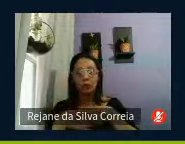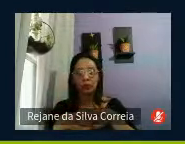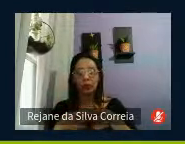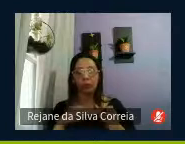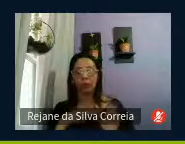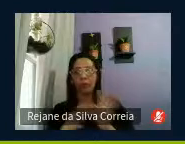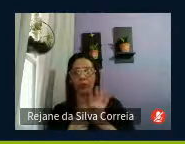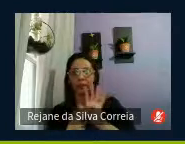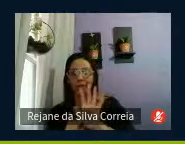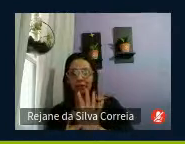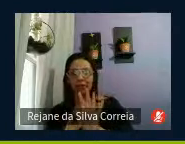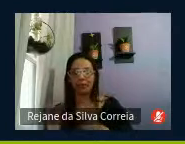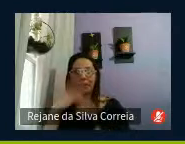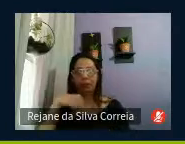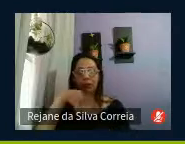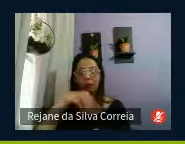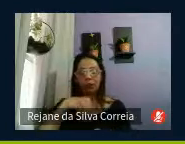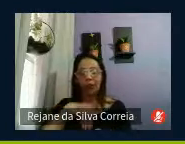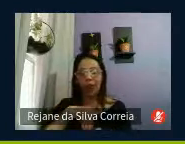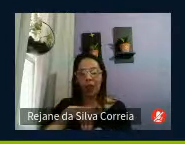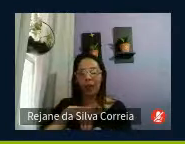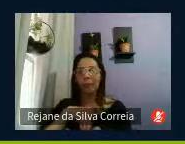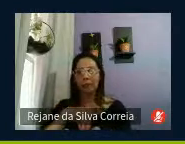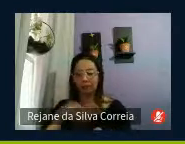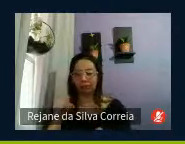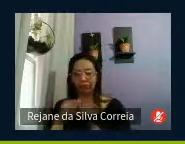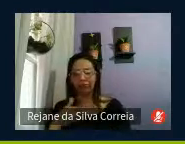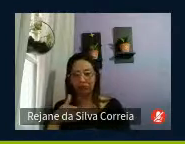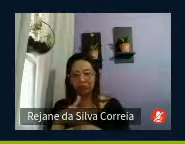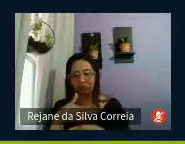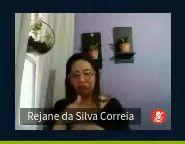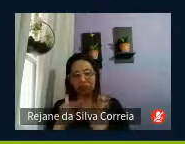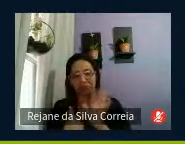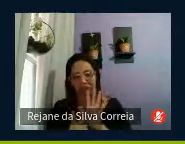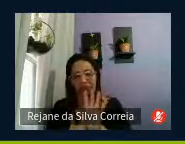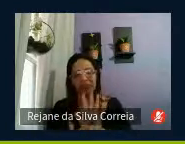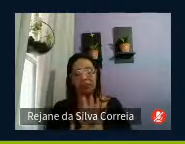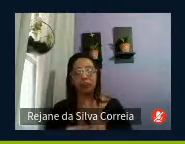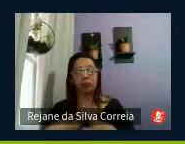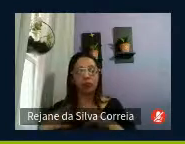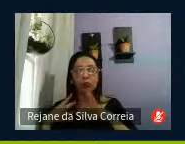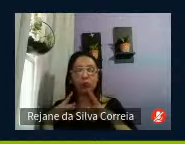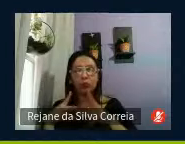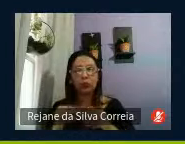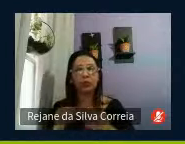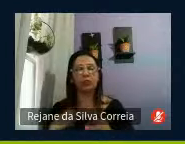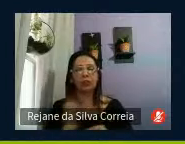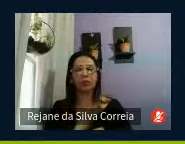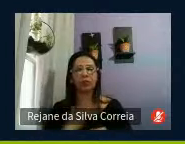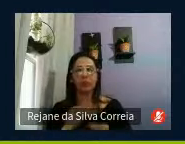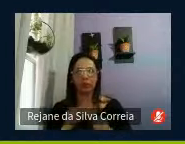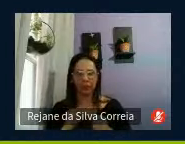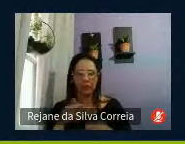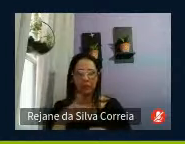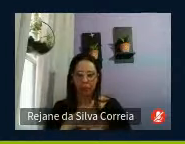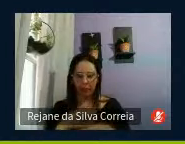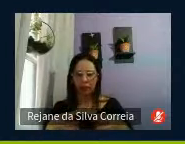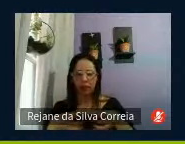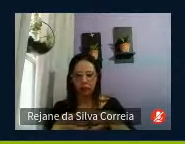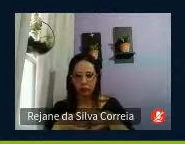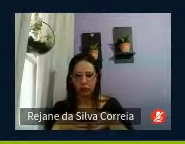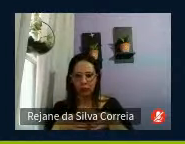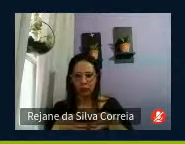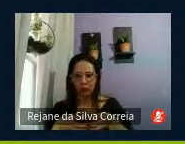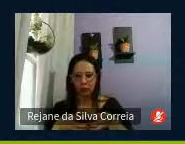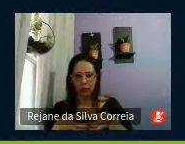pelo NAPNE, ele é apenas um grupo representativo, porque todos nós do Instituto fazemos parte desse grupo, né?